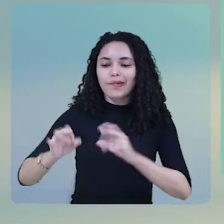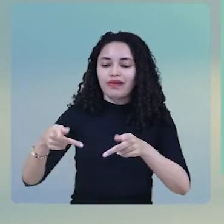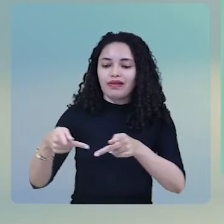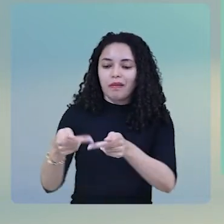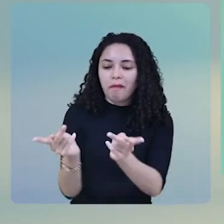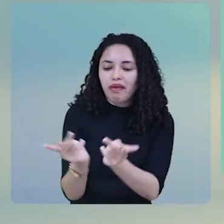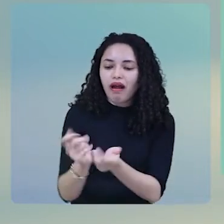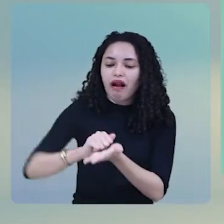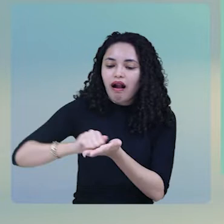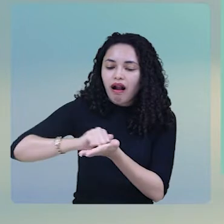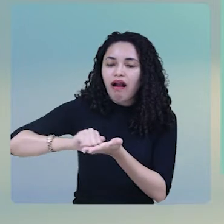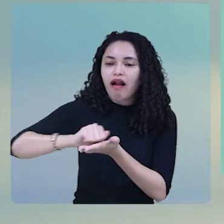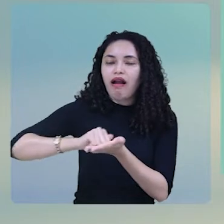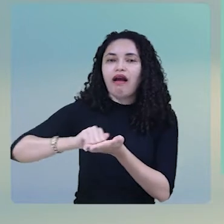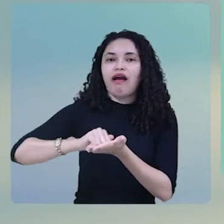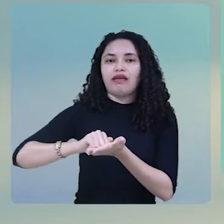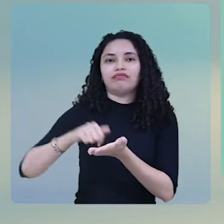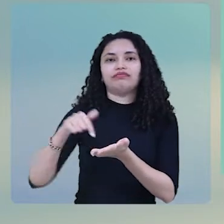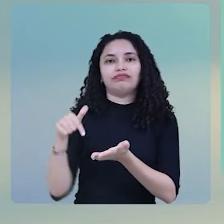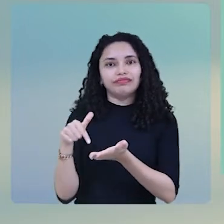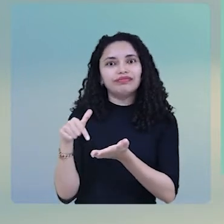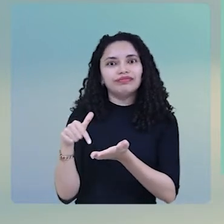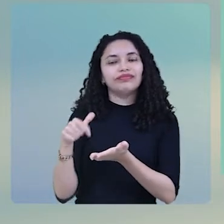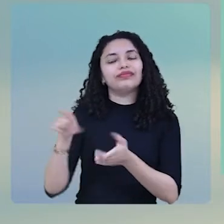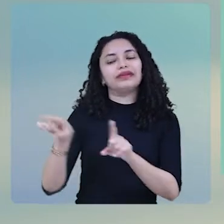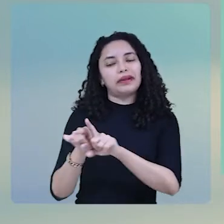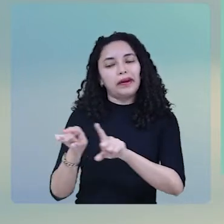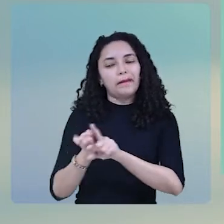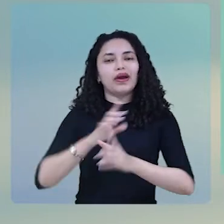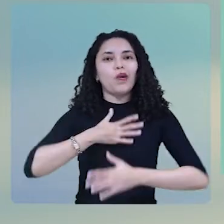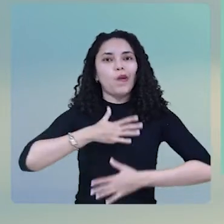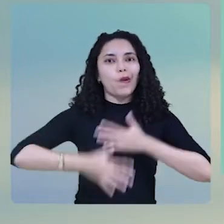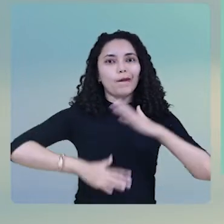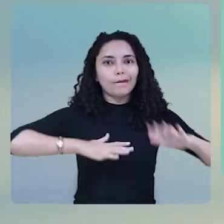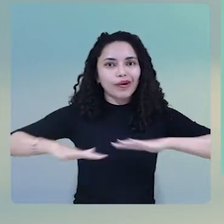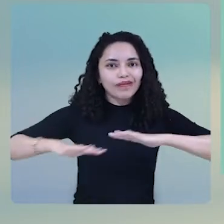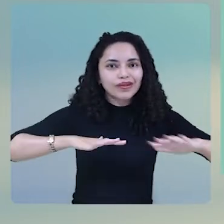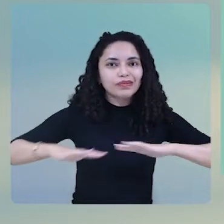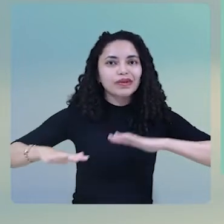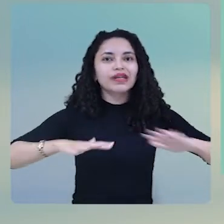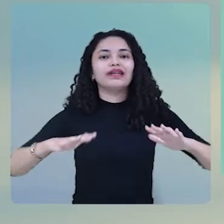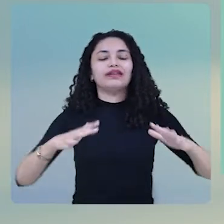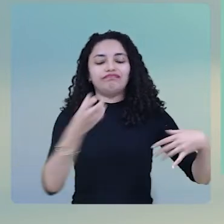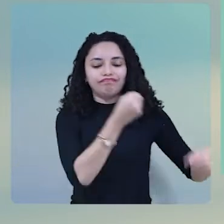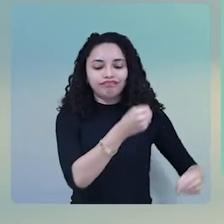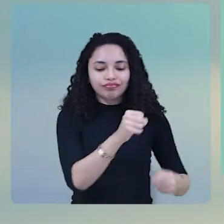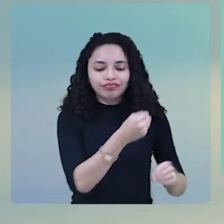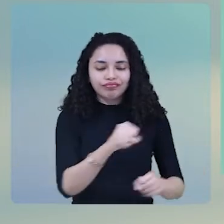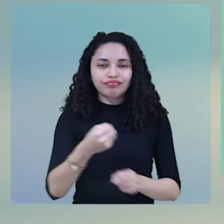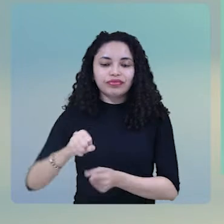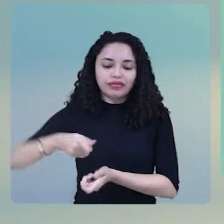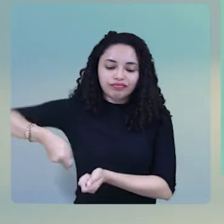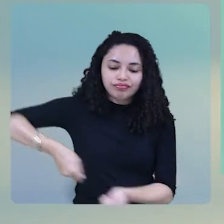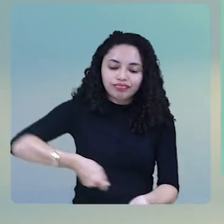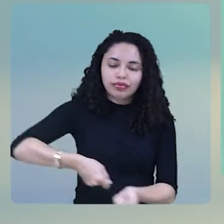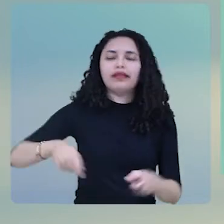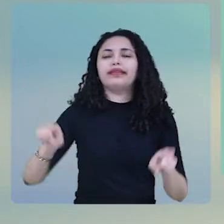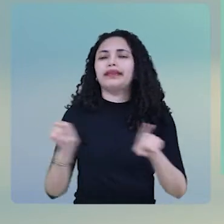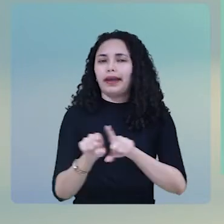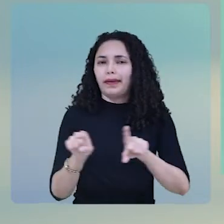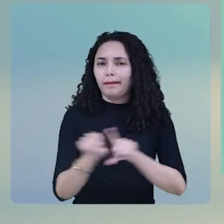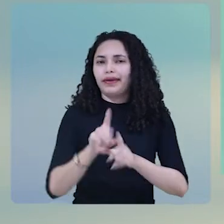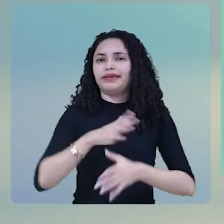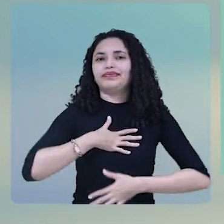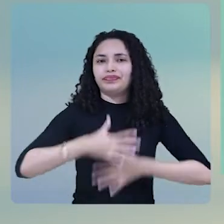eu estou ali realizando uma atividade física. Quando eu vou varrer, quando eu vou passar um pano na casa, eu estou realizando uma